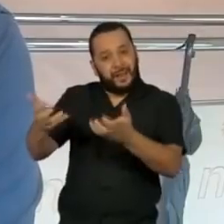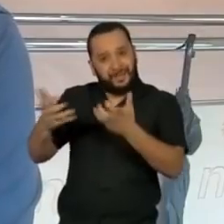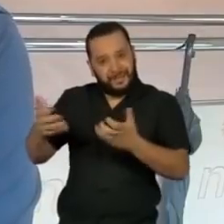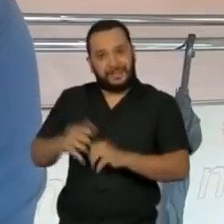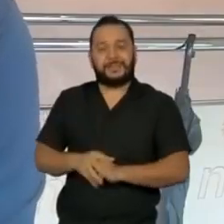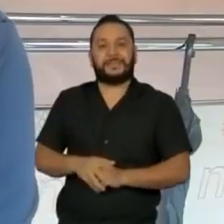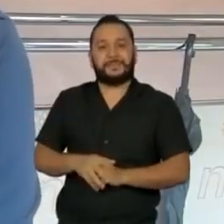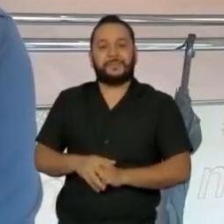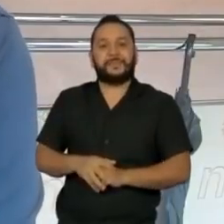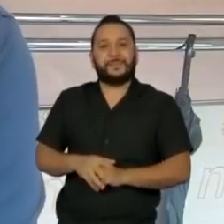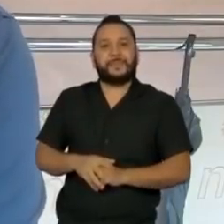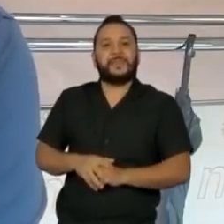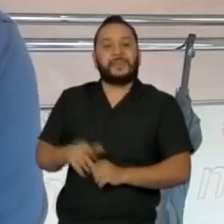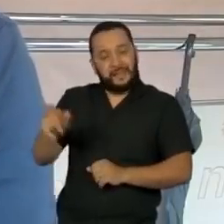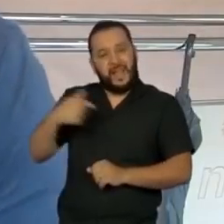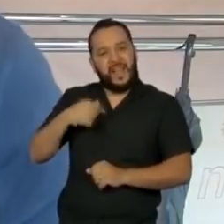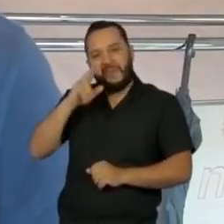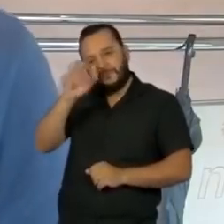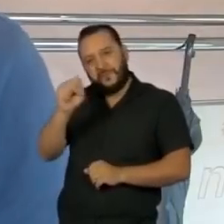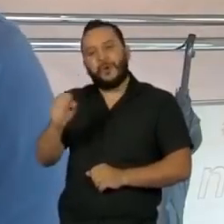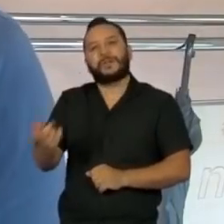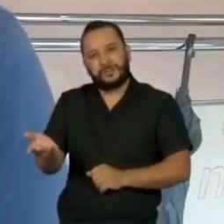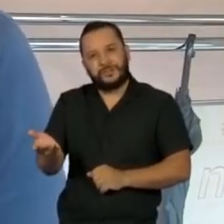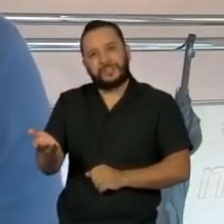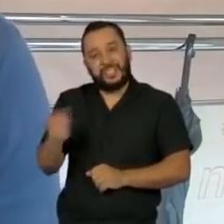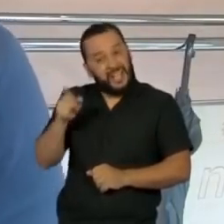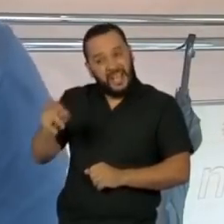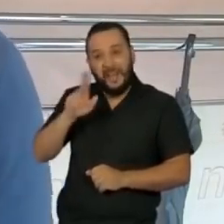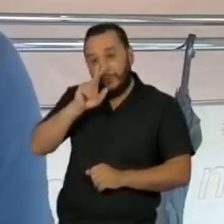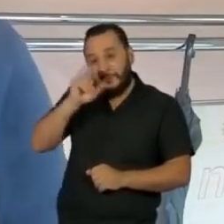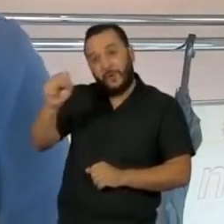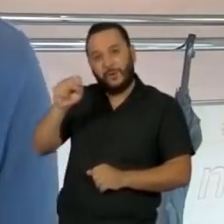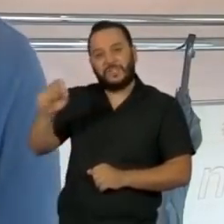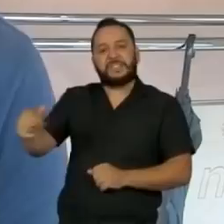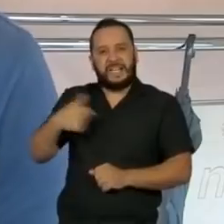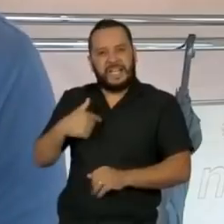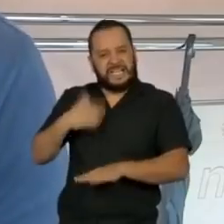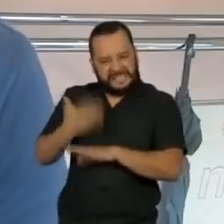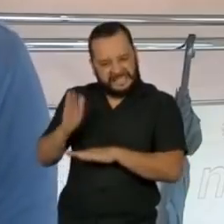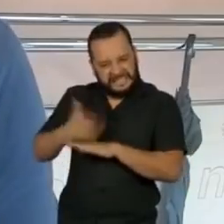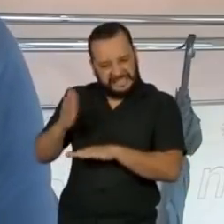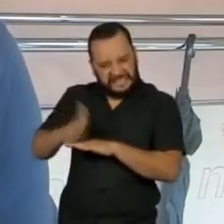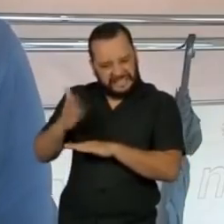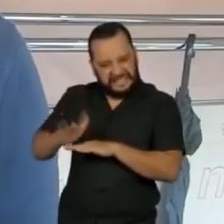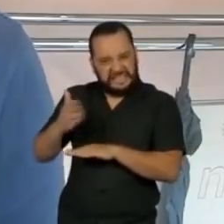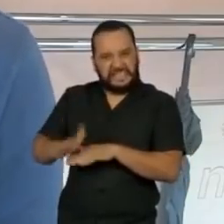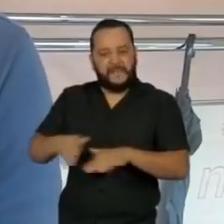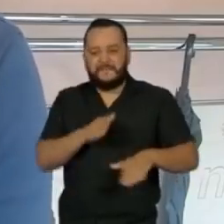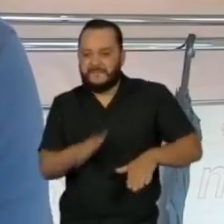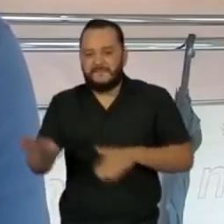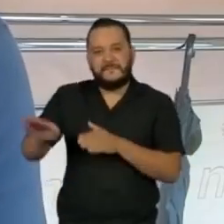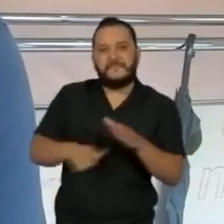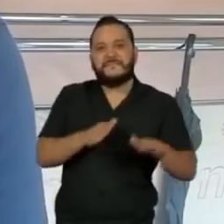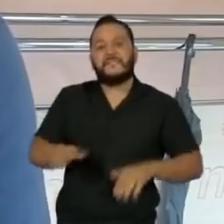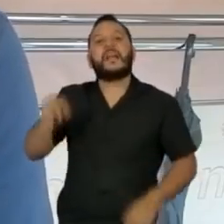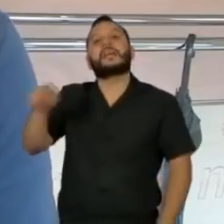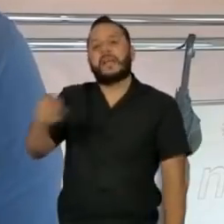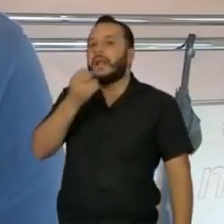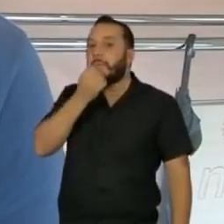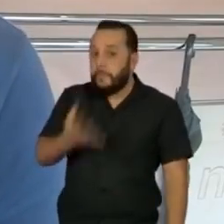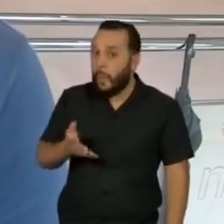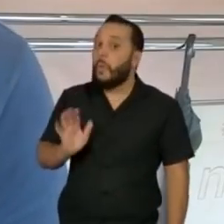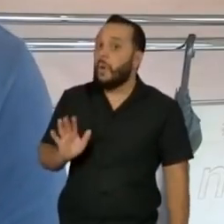E ela é muito forte. E a força dela faz com que ela treine mais para provar que ela é boa,